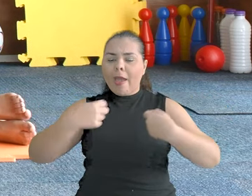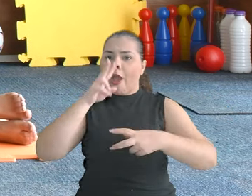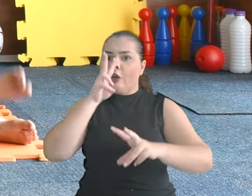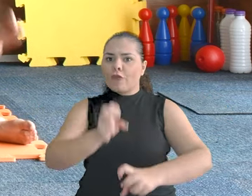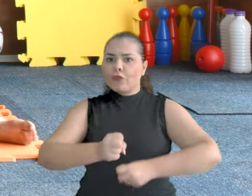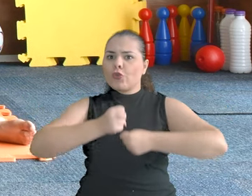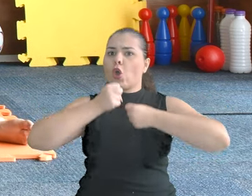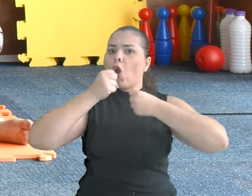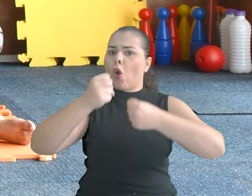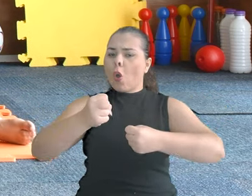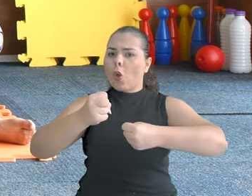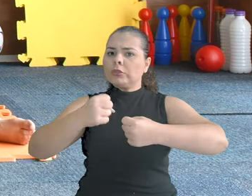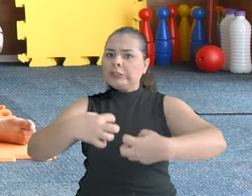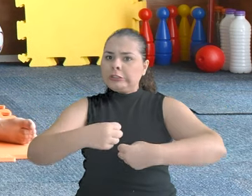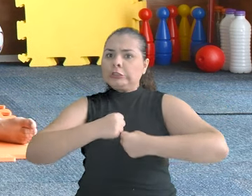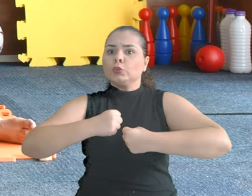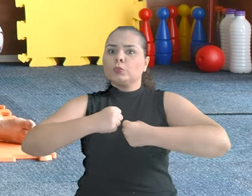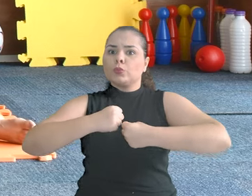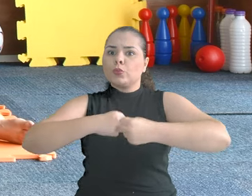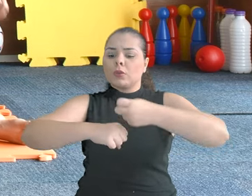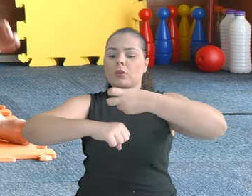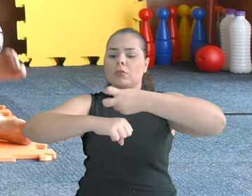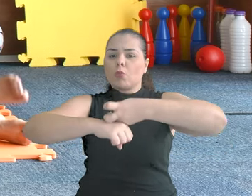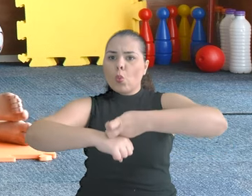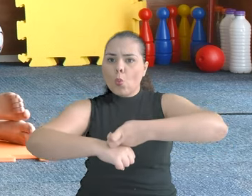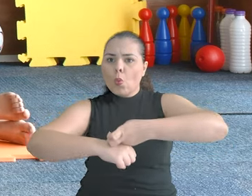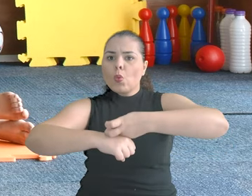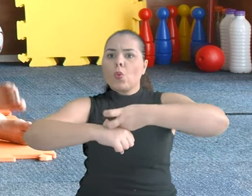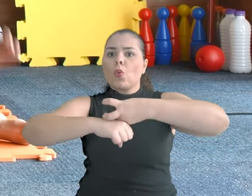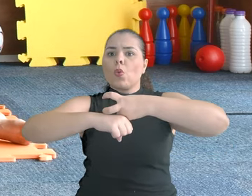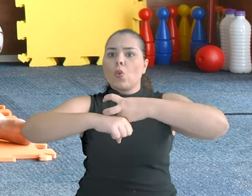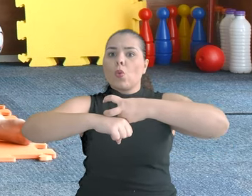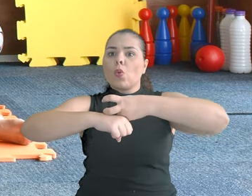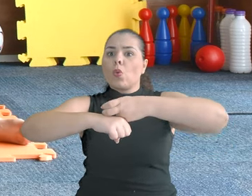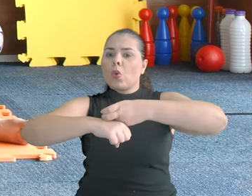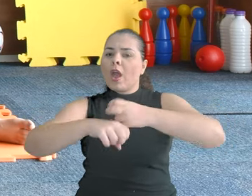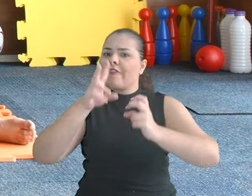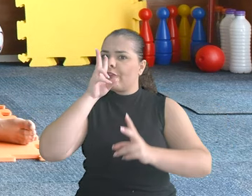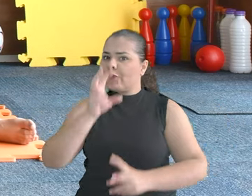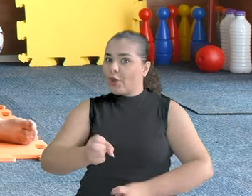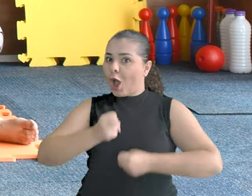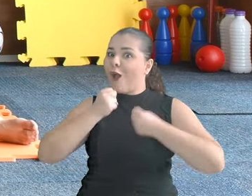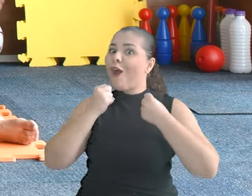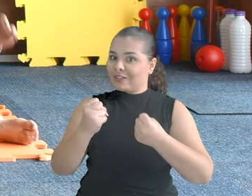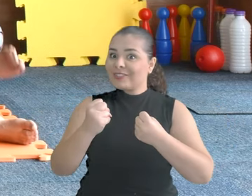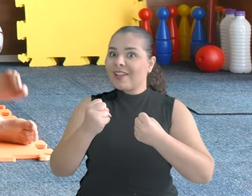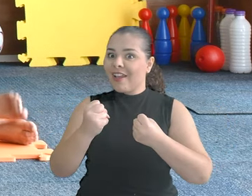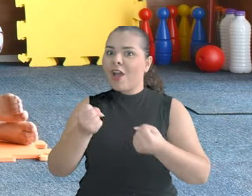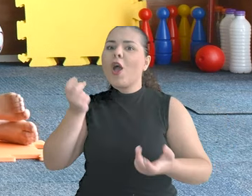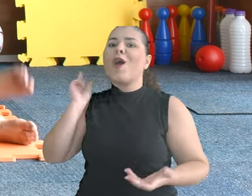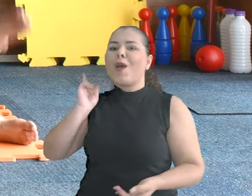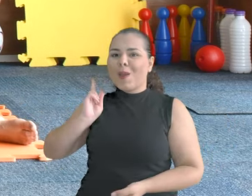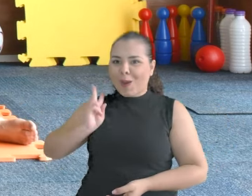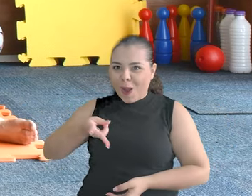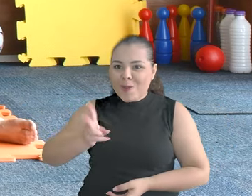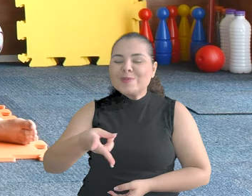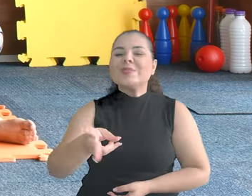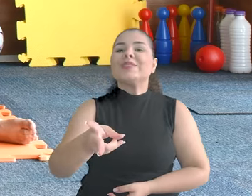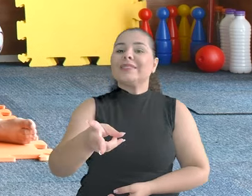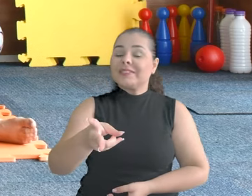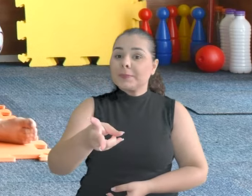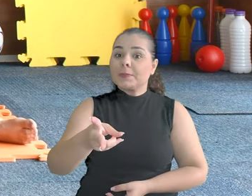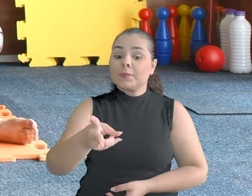de explicar segura vou lê mente na descida també força e segura